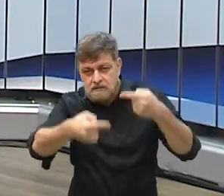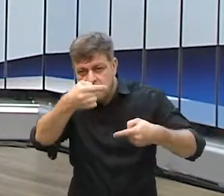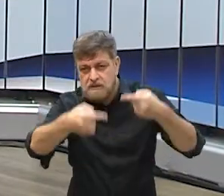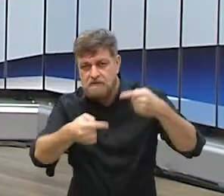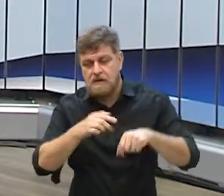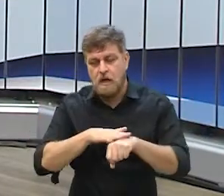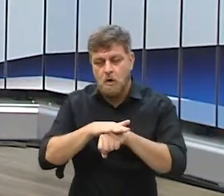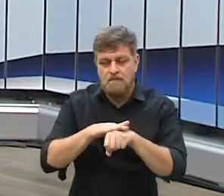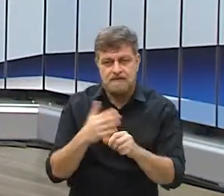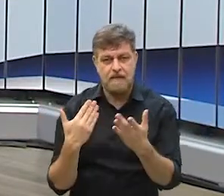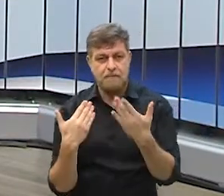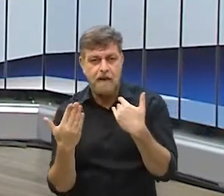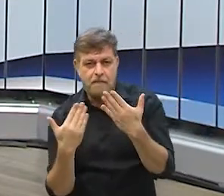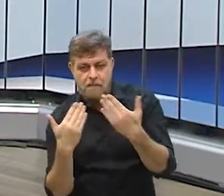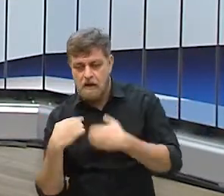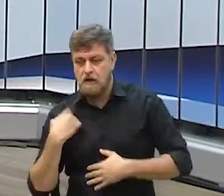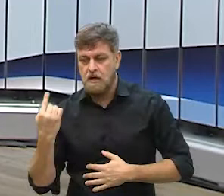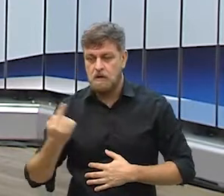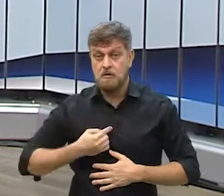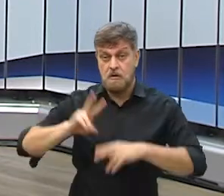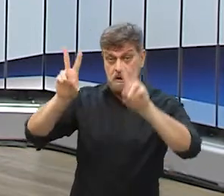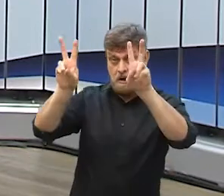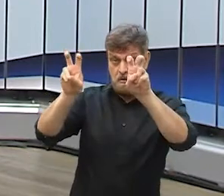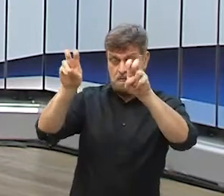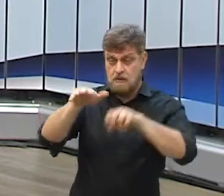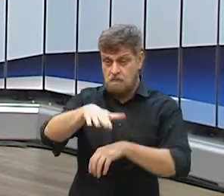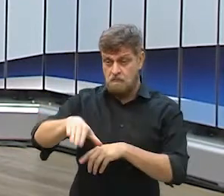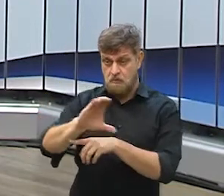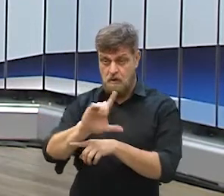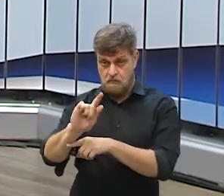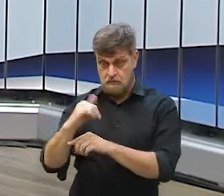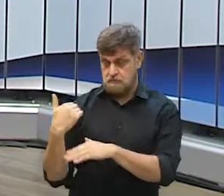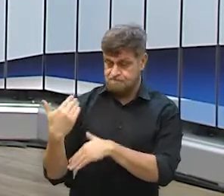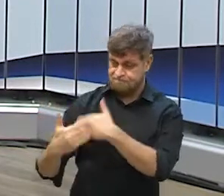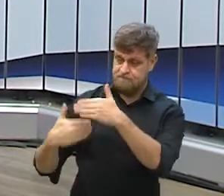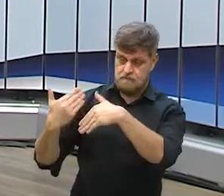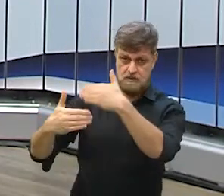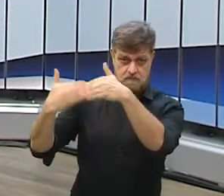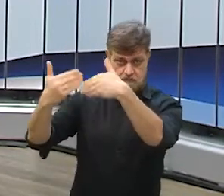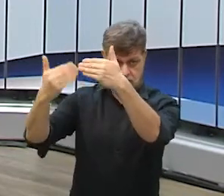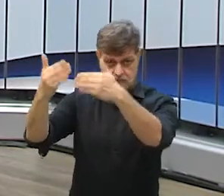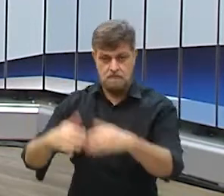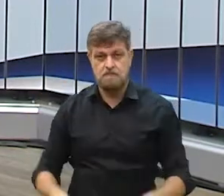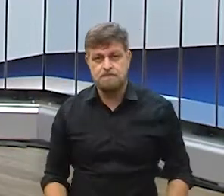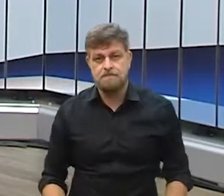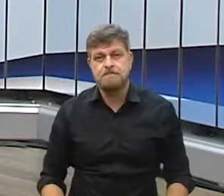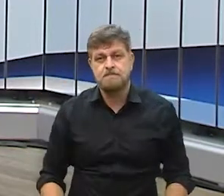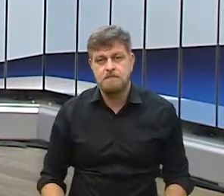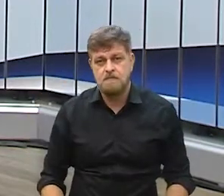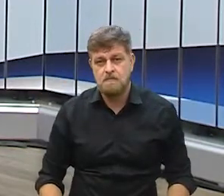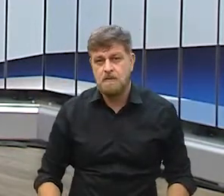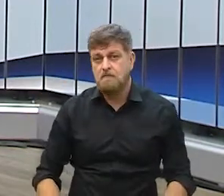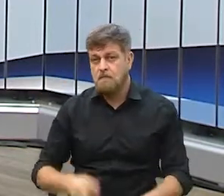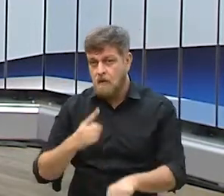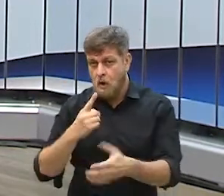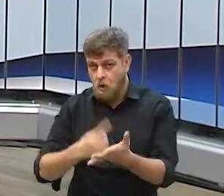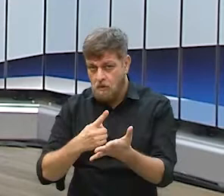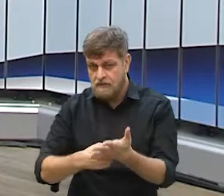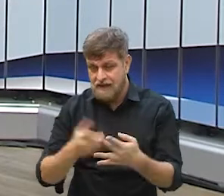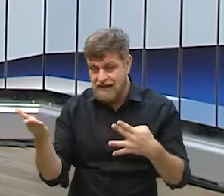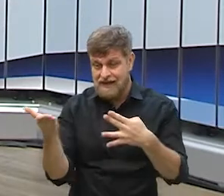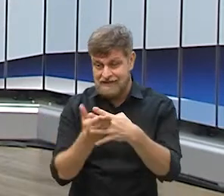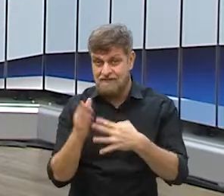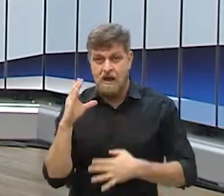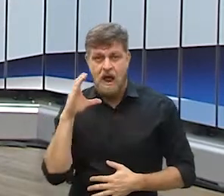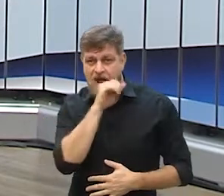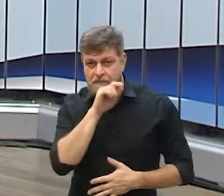de conversa. Estamos aqui falando sobre o desenvolvimento do distrito do Campo Grande no Questão de Ordem. A gente vai fazer o seguinte,